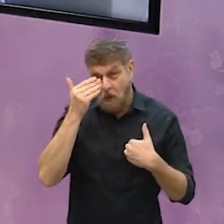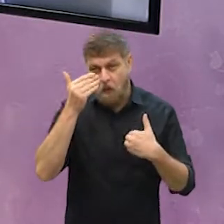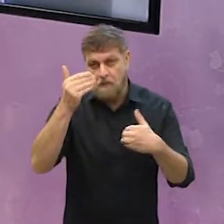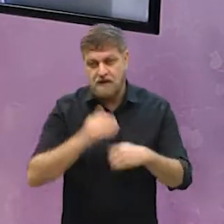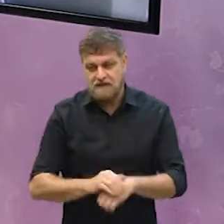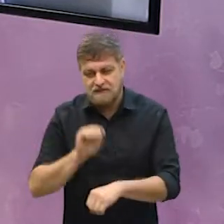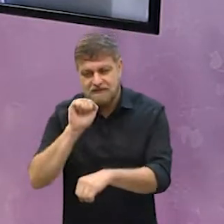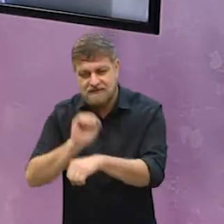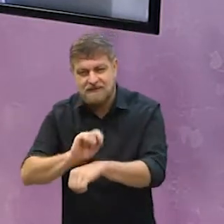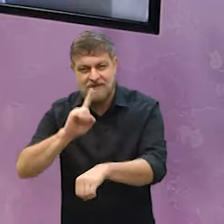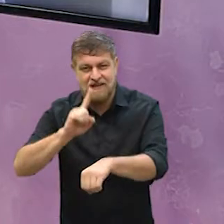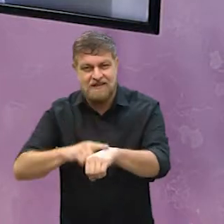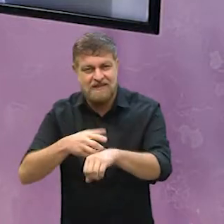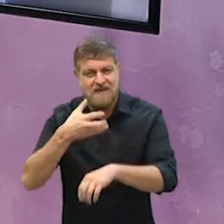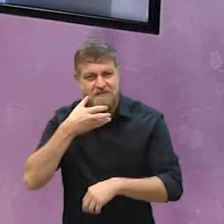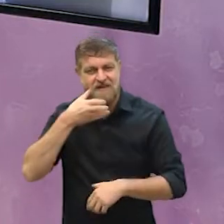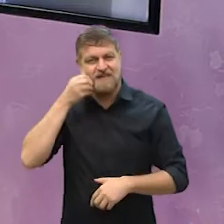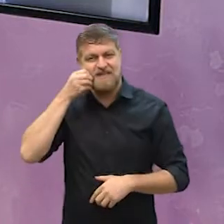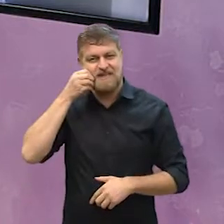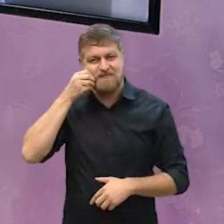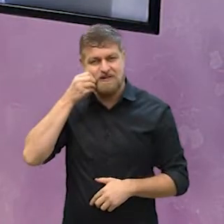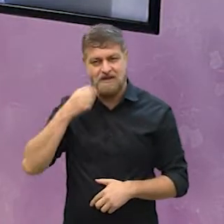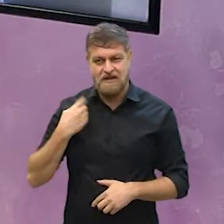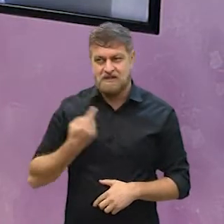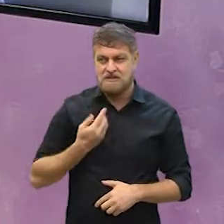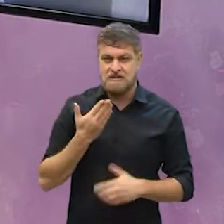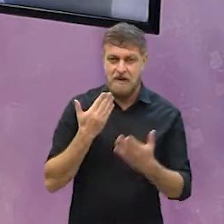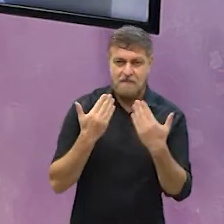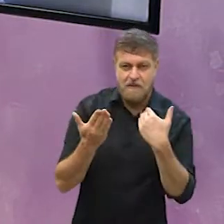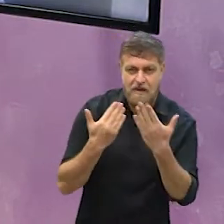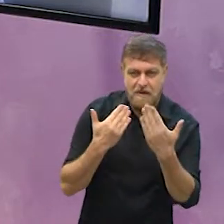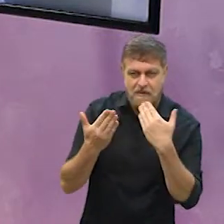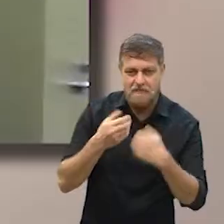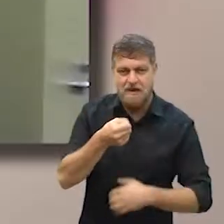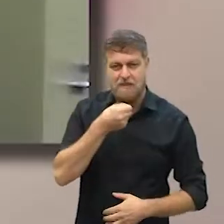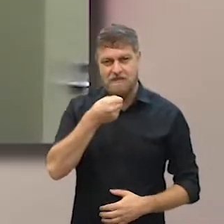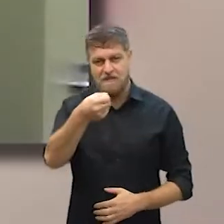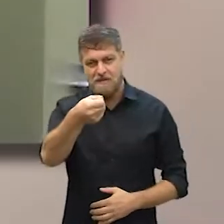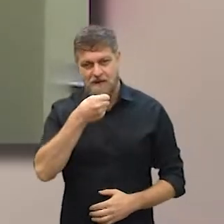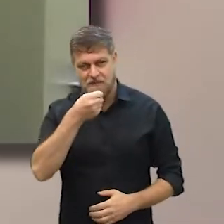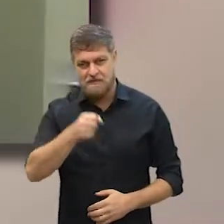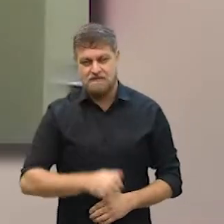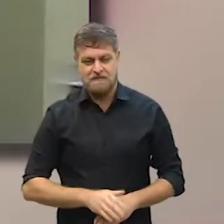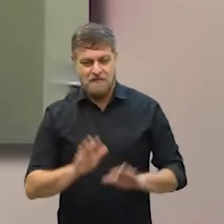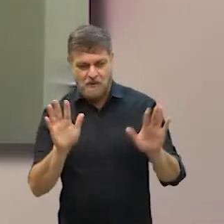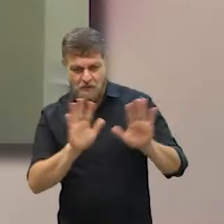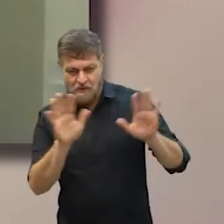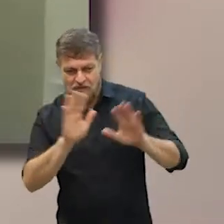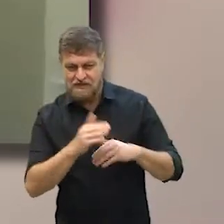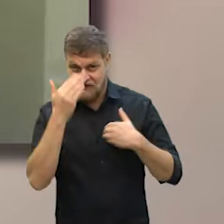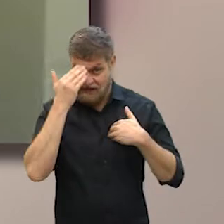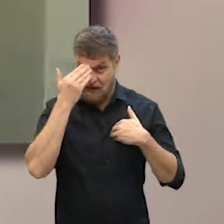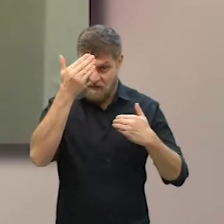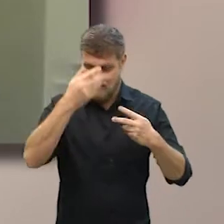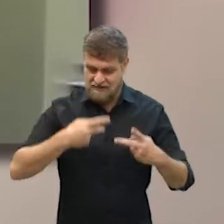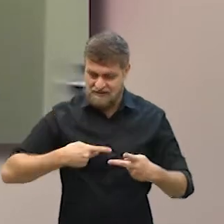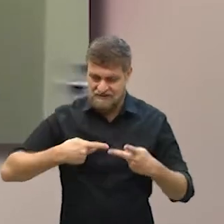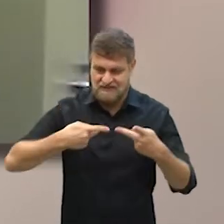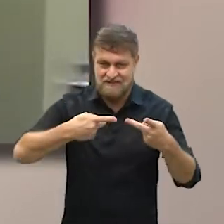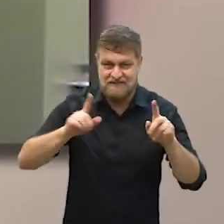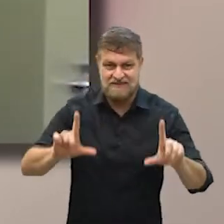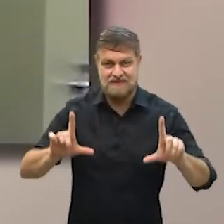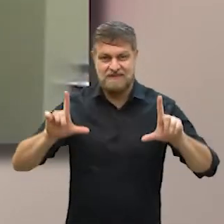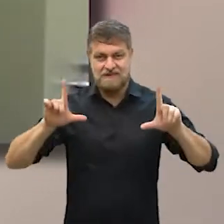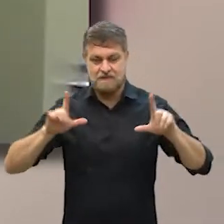obrigada por parar um pouquinho aí seus atendimentos e falar com a nossa equipe o Olá Diana obrigado pelo convite